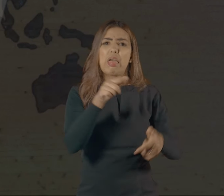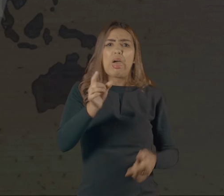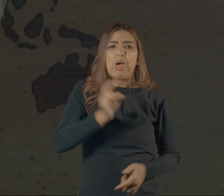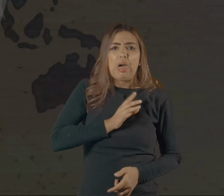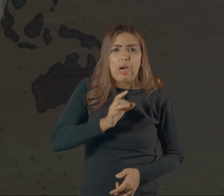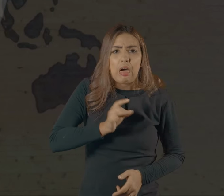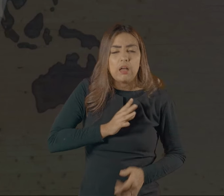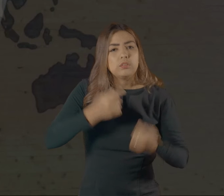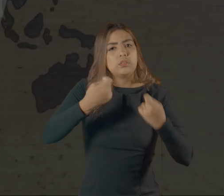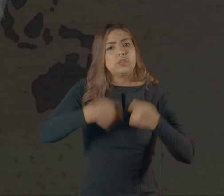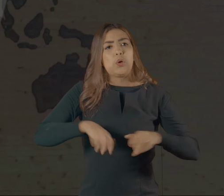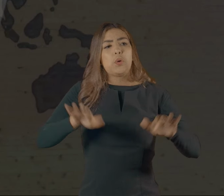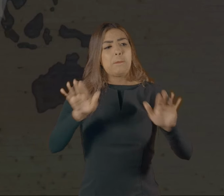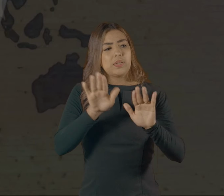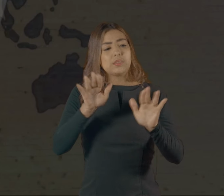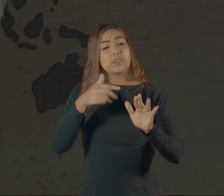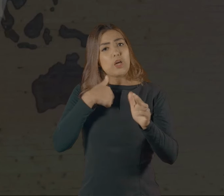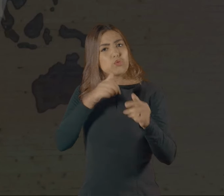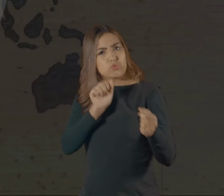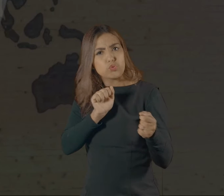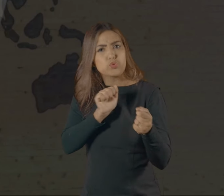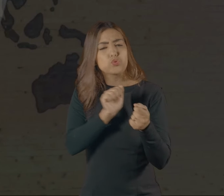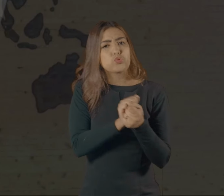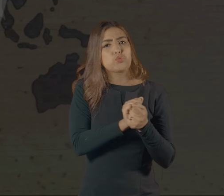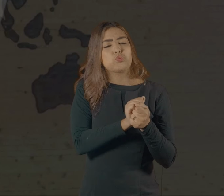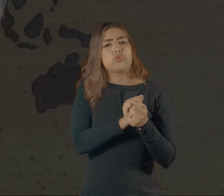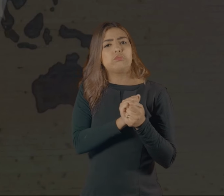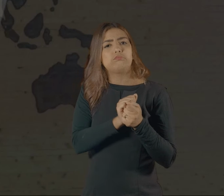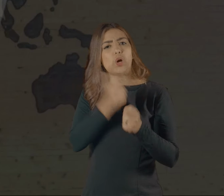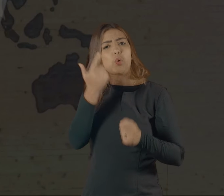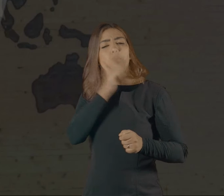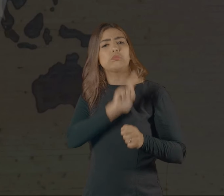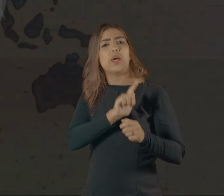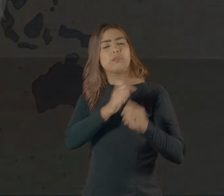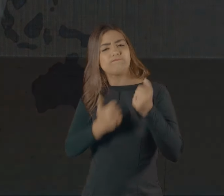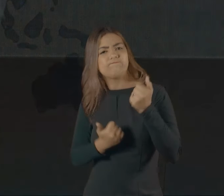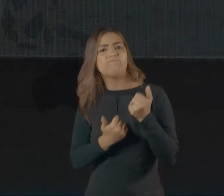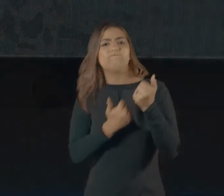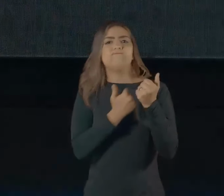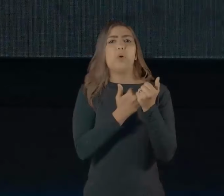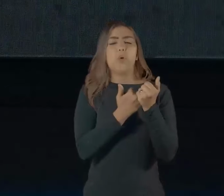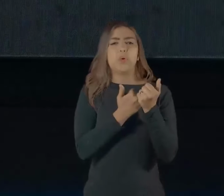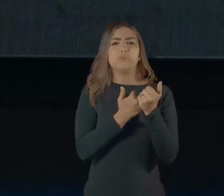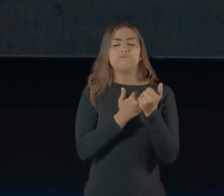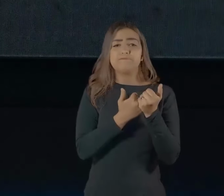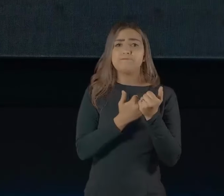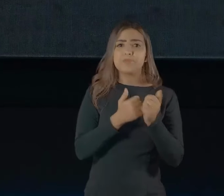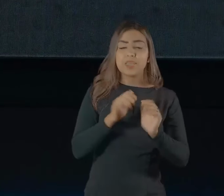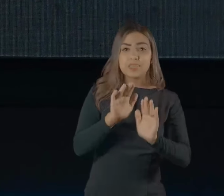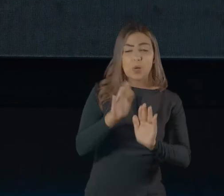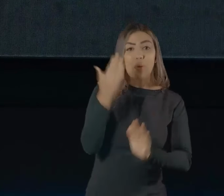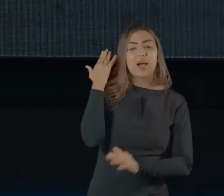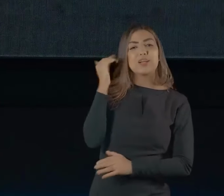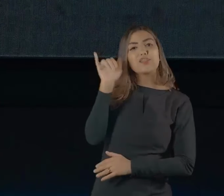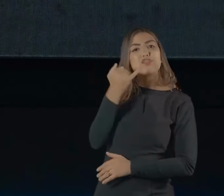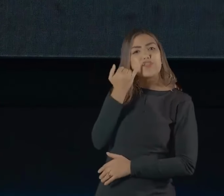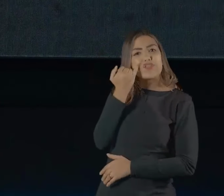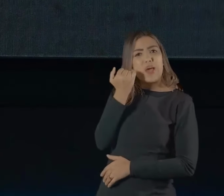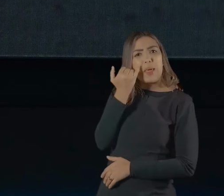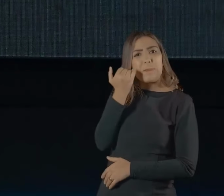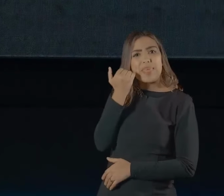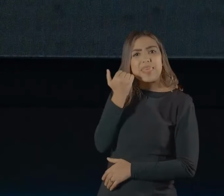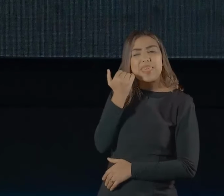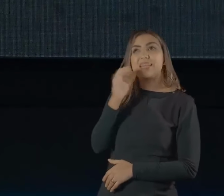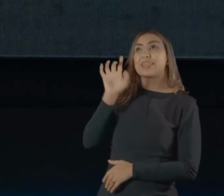contigo, para te livrar, diz o Senhor. Olha que coisa tremenda, gente. Jeremias, quando foi chamado por Deus,